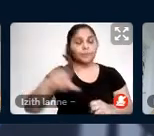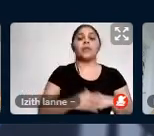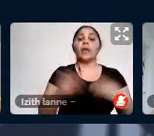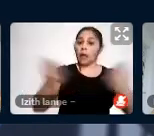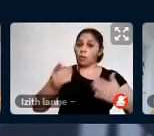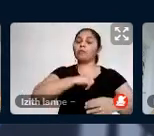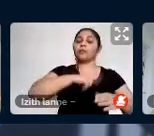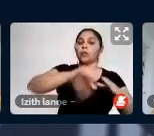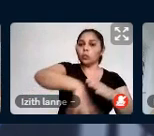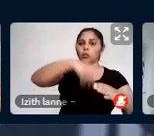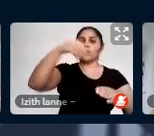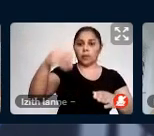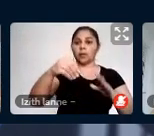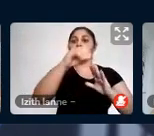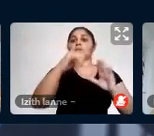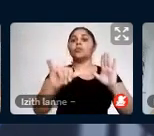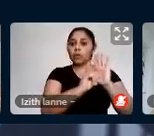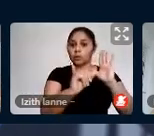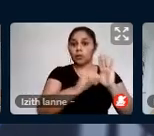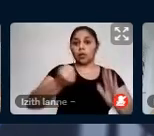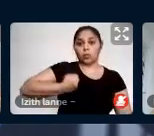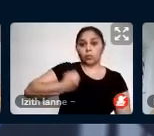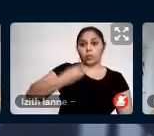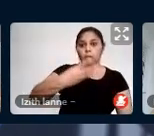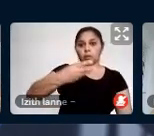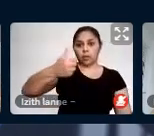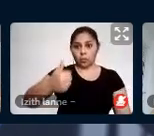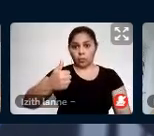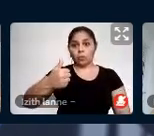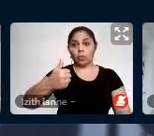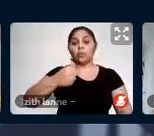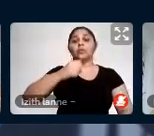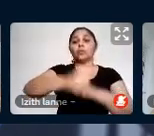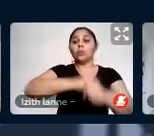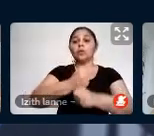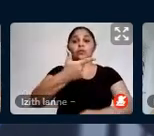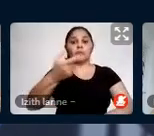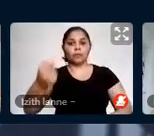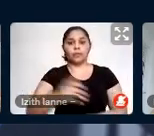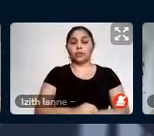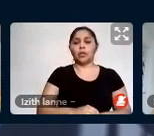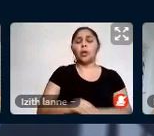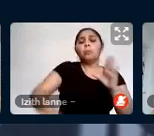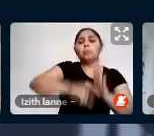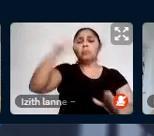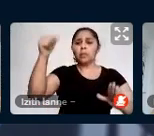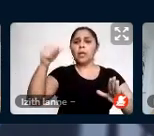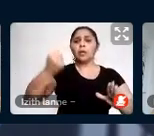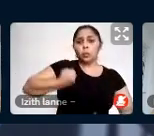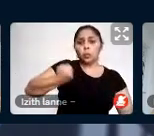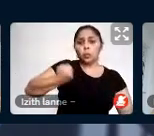edital 31 de 2020. O primeiro código a ser sorteado, código de vagas